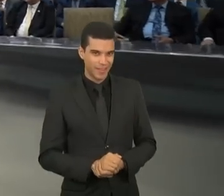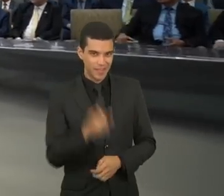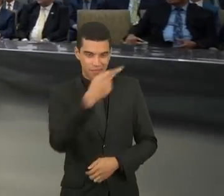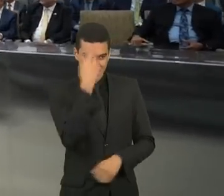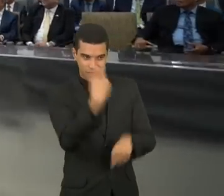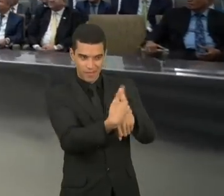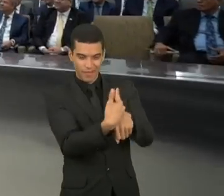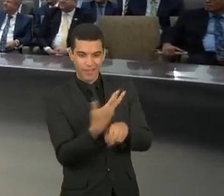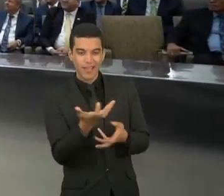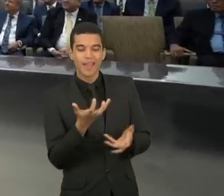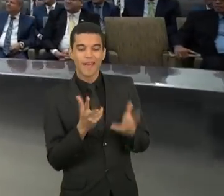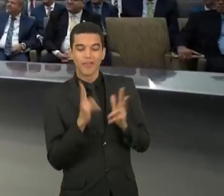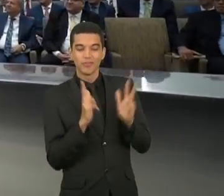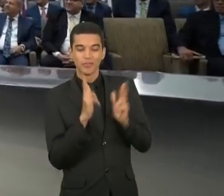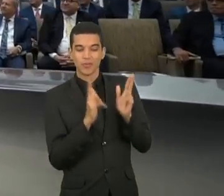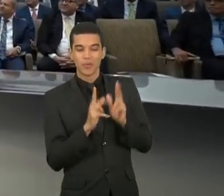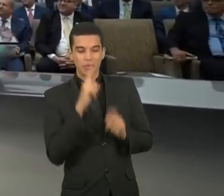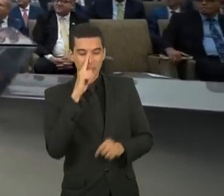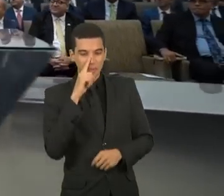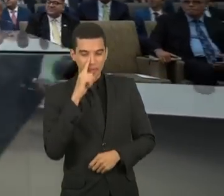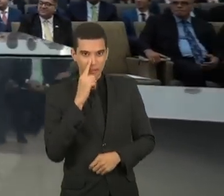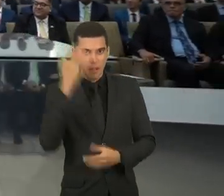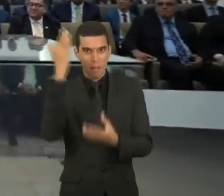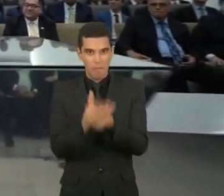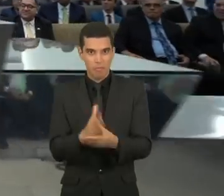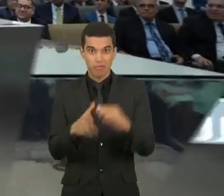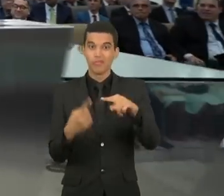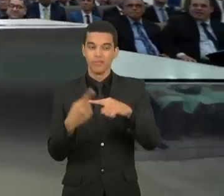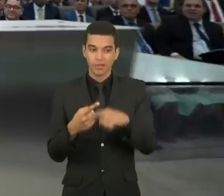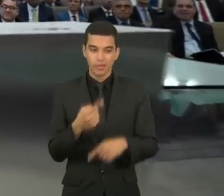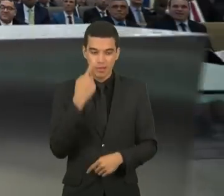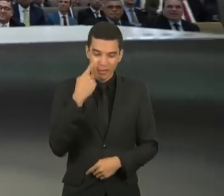Escuta aí, para processar a igreja, escuta aí.